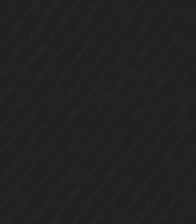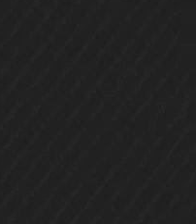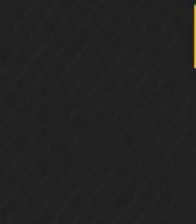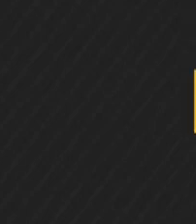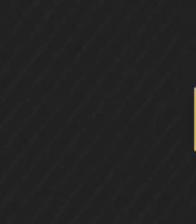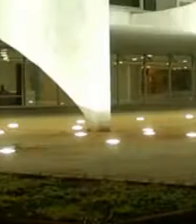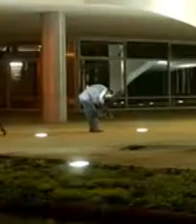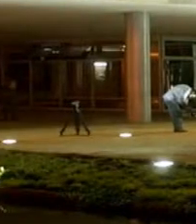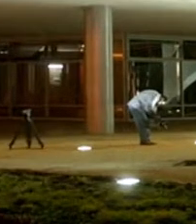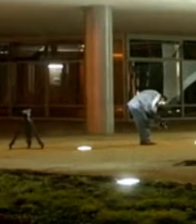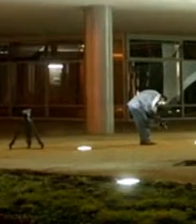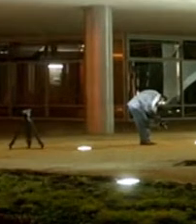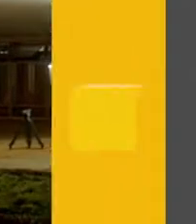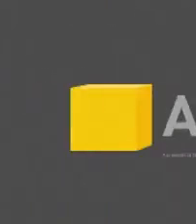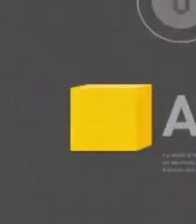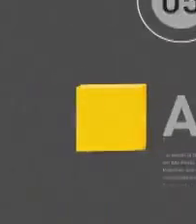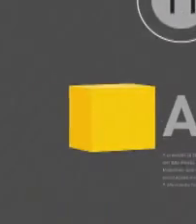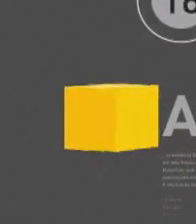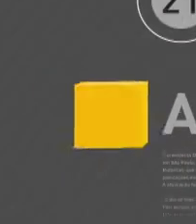ae